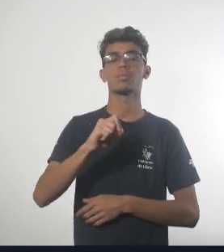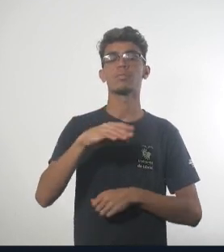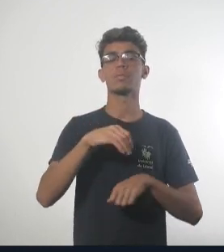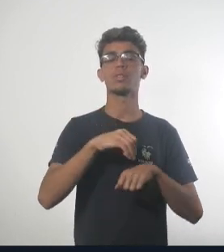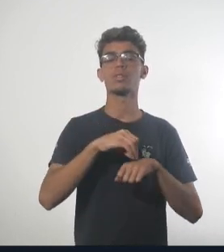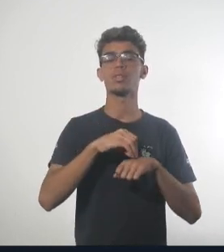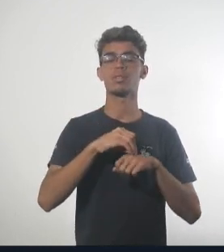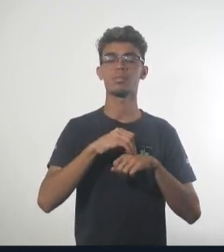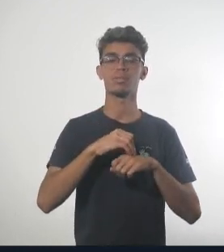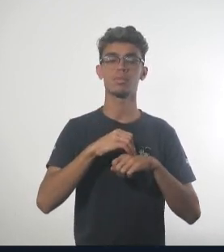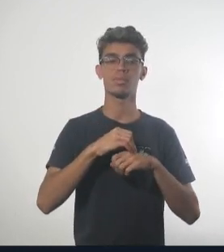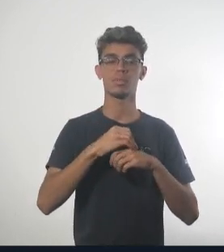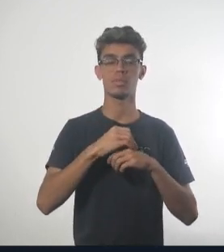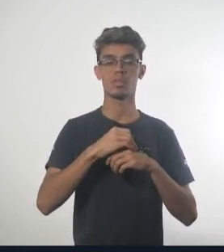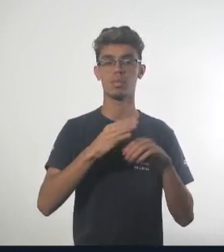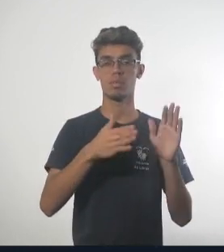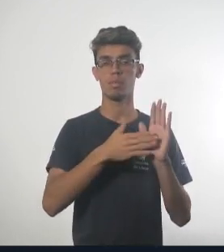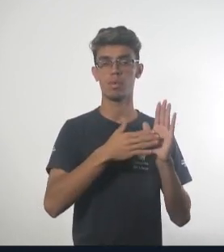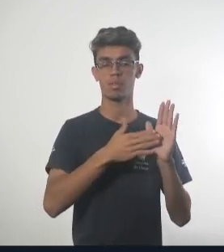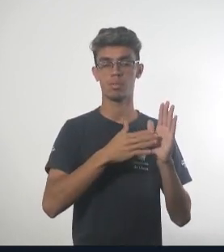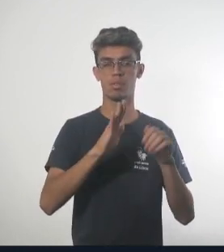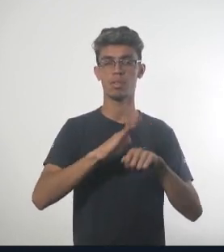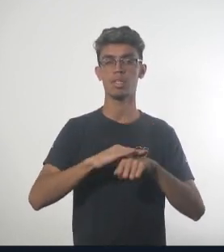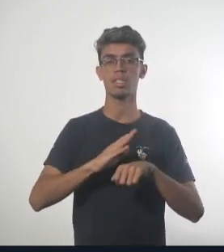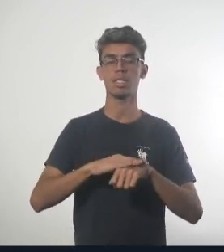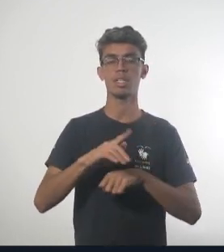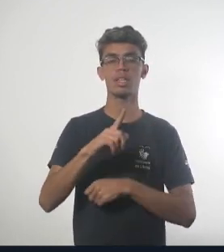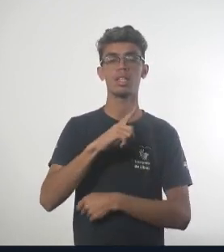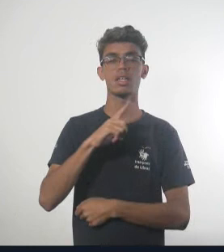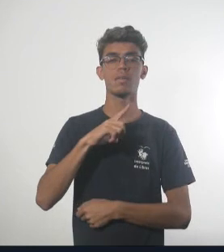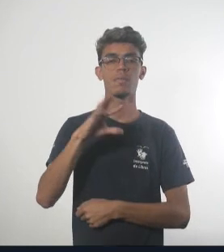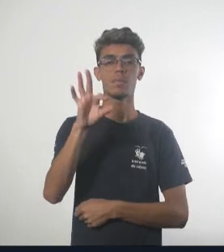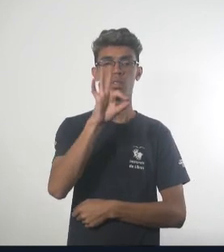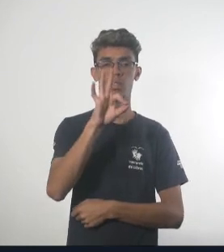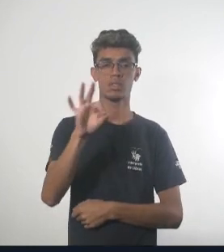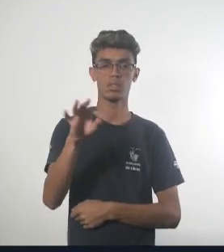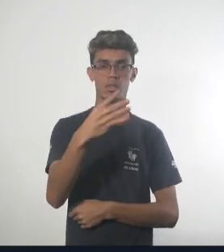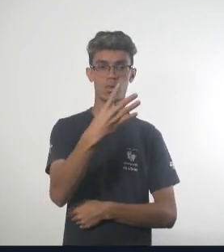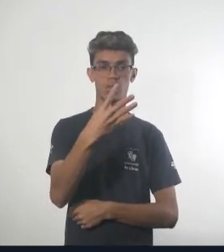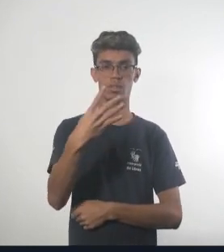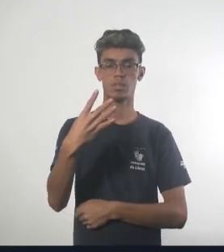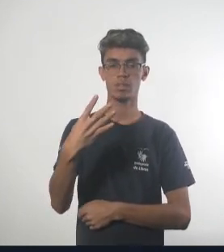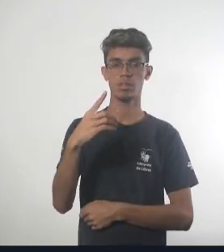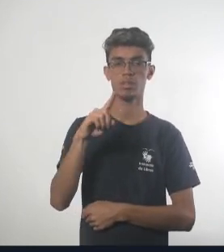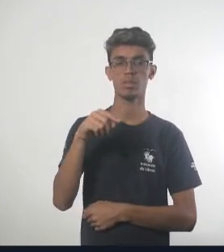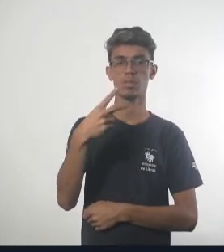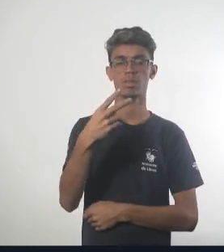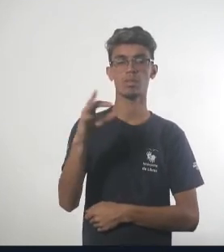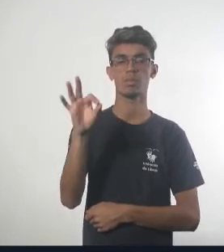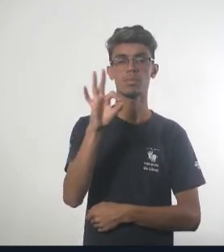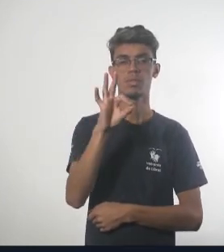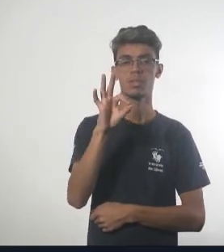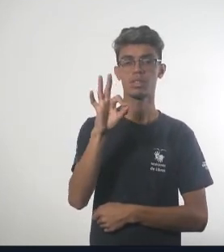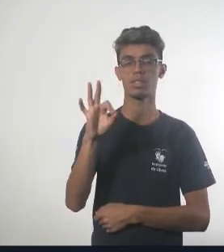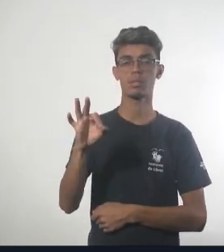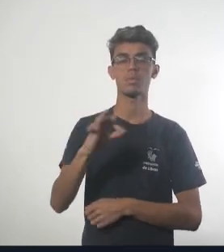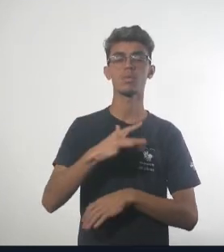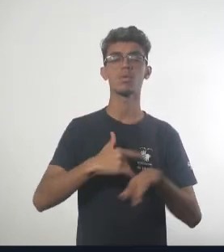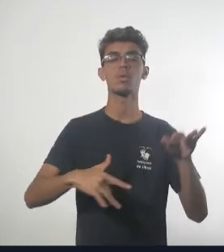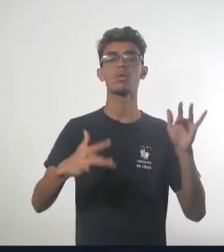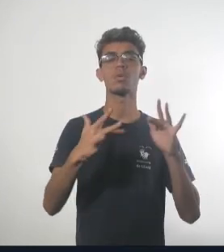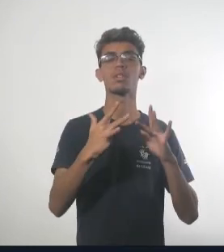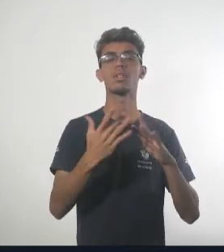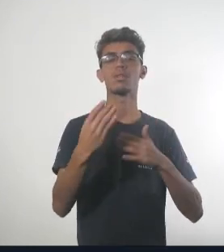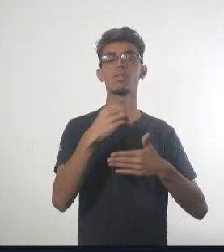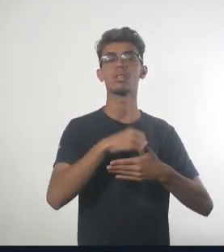fazer a partir dessa avaliação? Então, considerando que nós tivemos essa taxa de ataque de 42,2% dentre os contatos